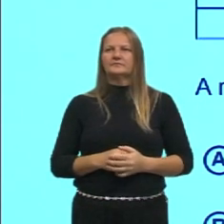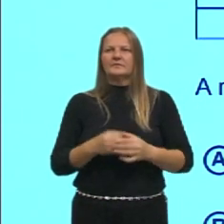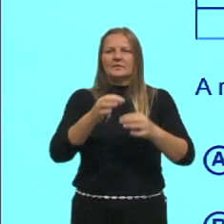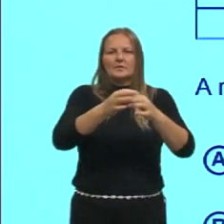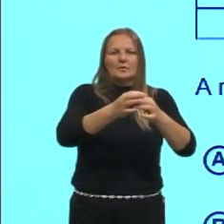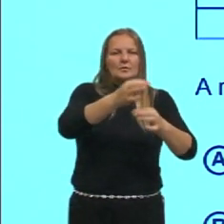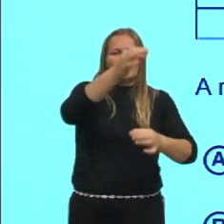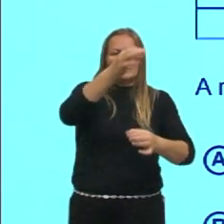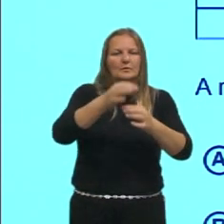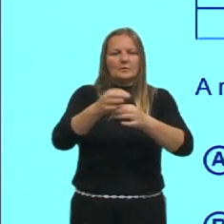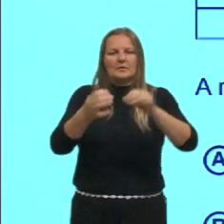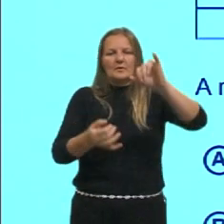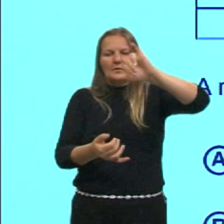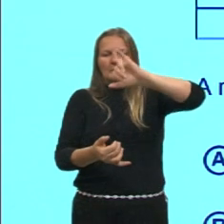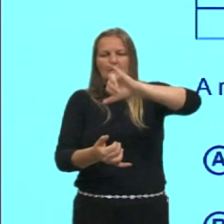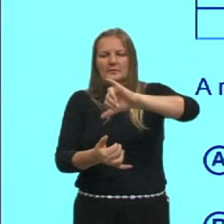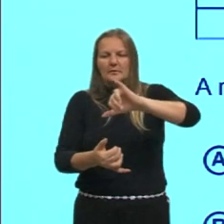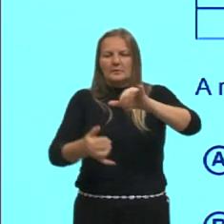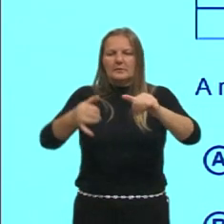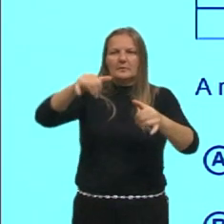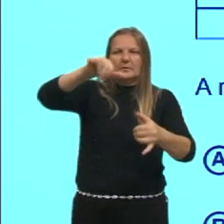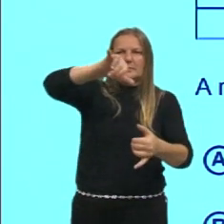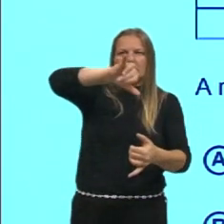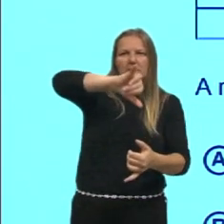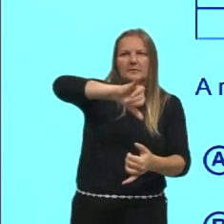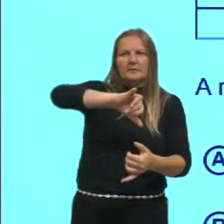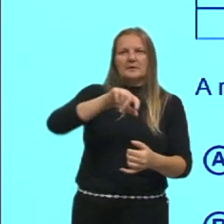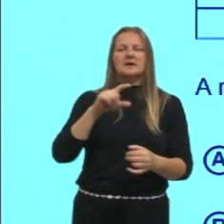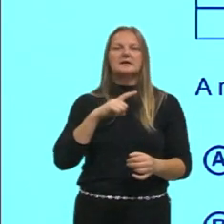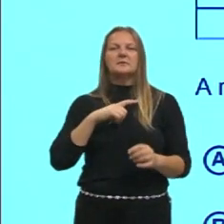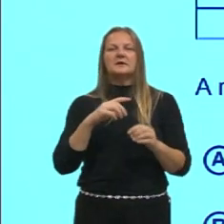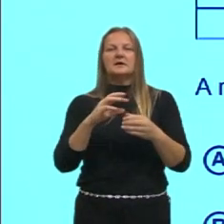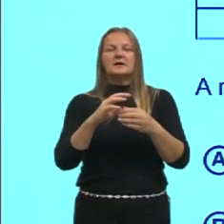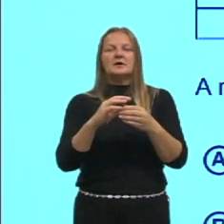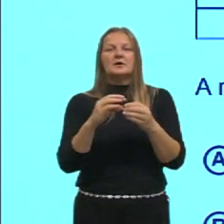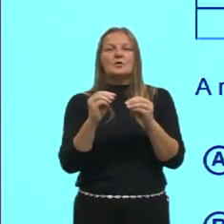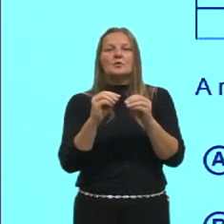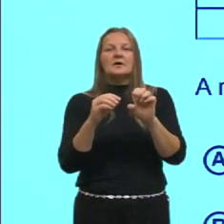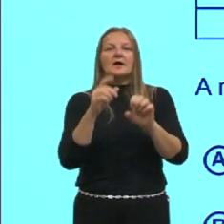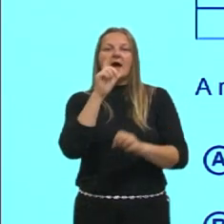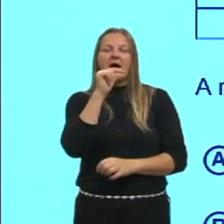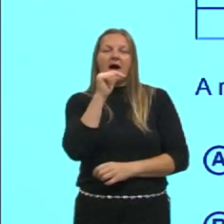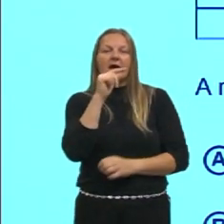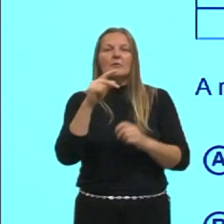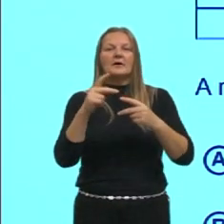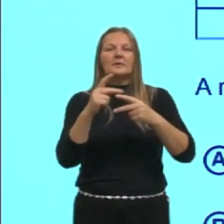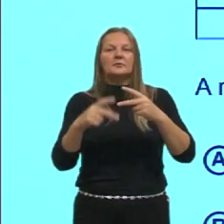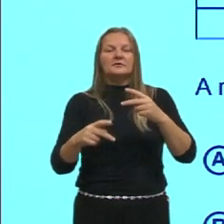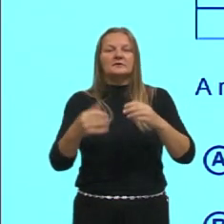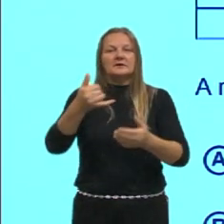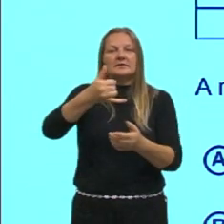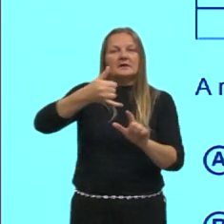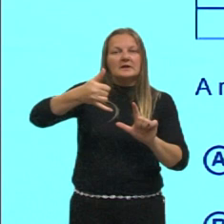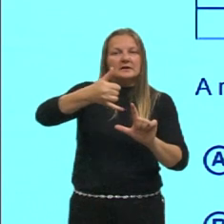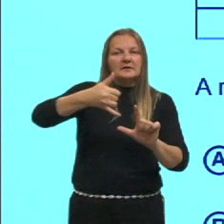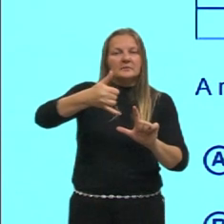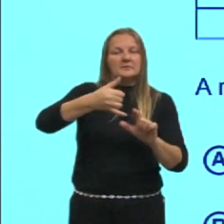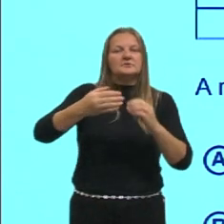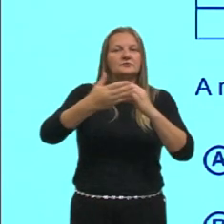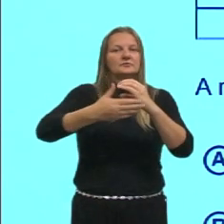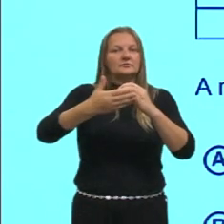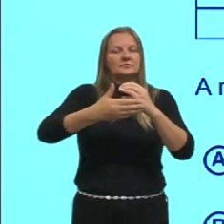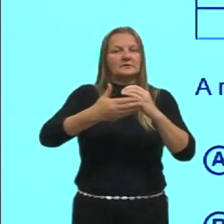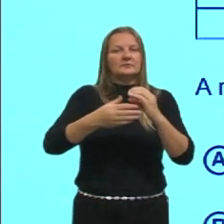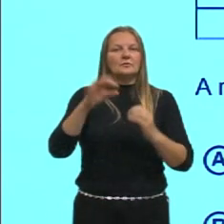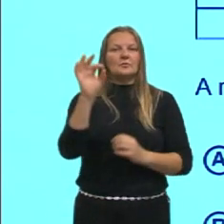traz a composição desse alimento a quantidade de água proteína lipídio carboidrato em percentual